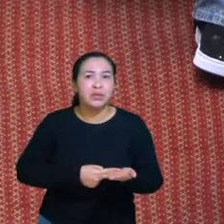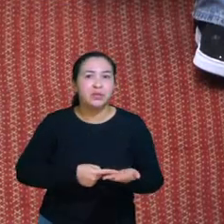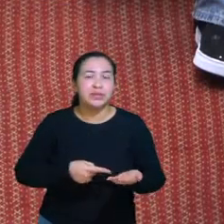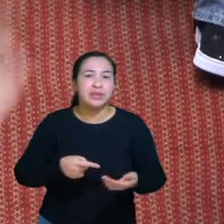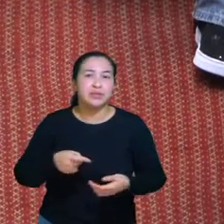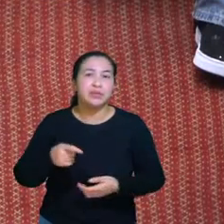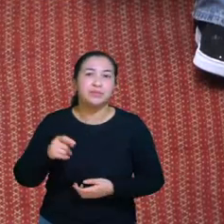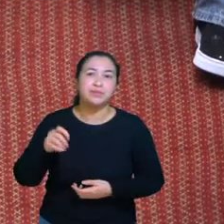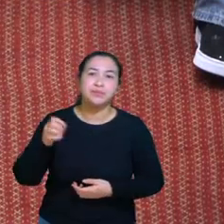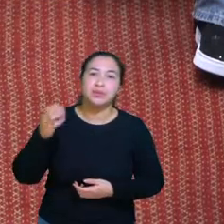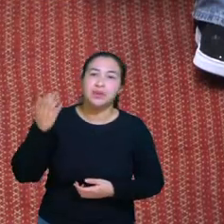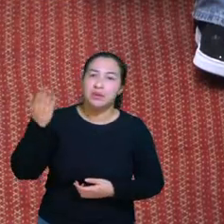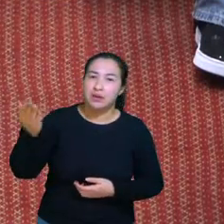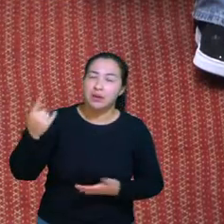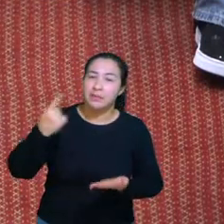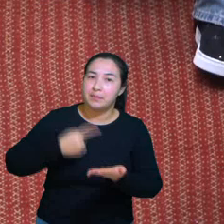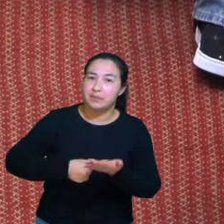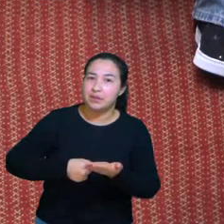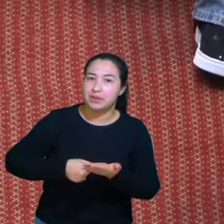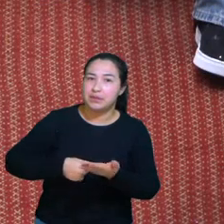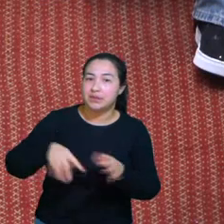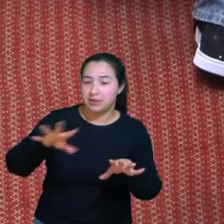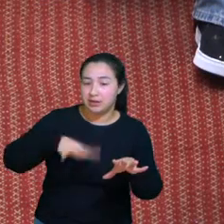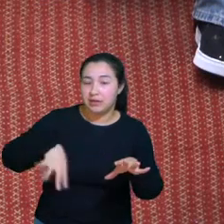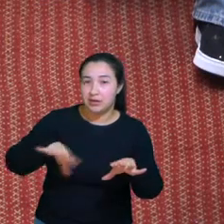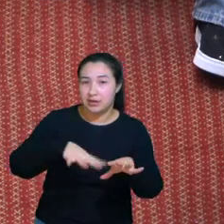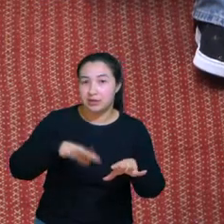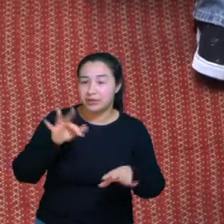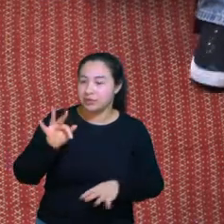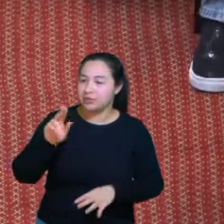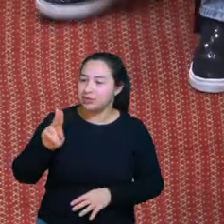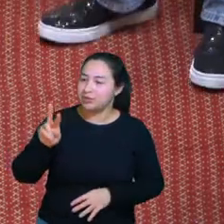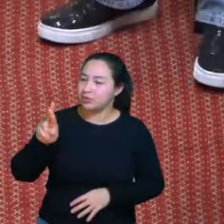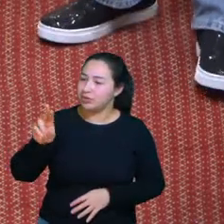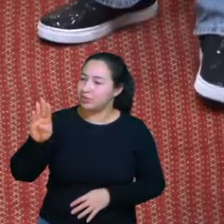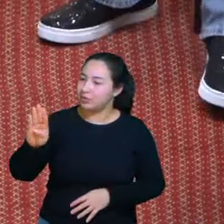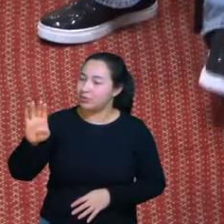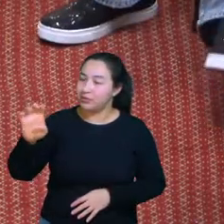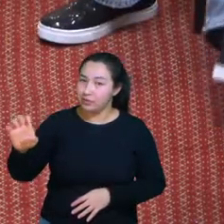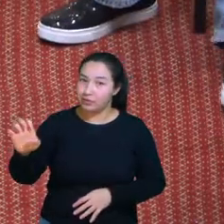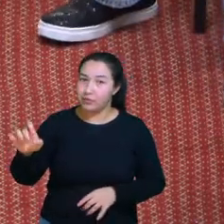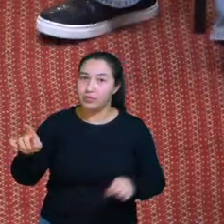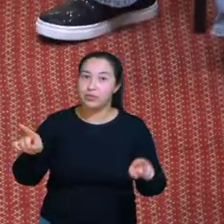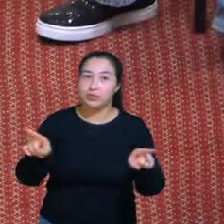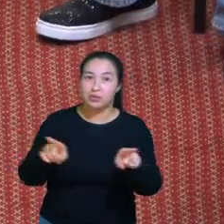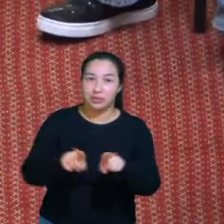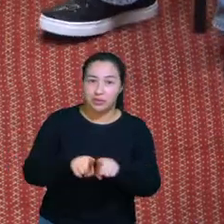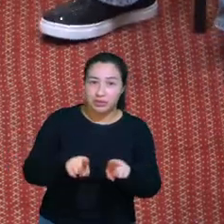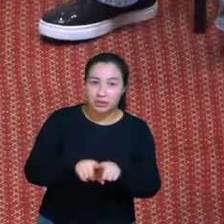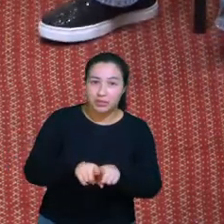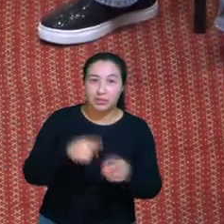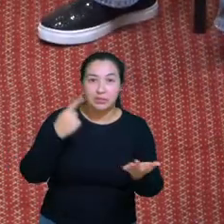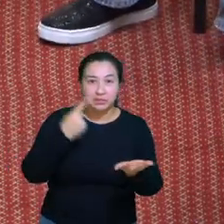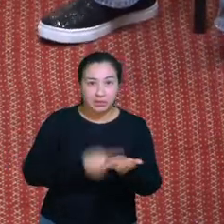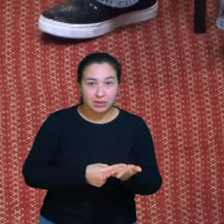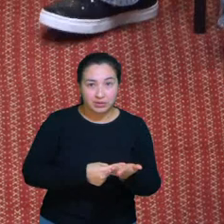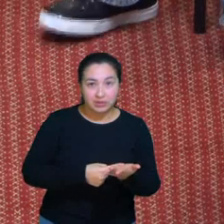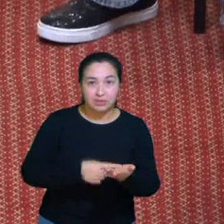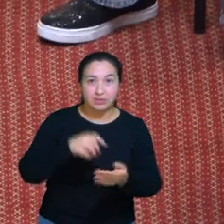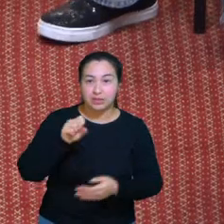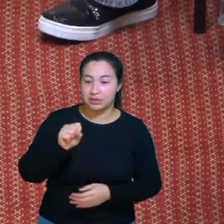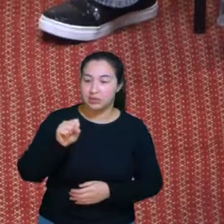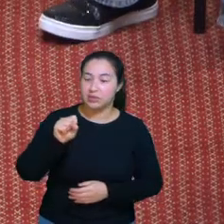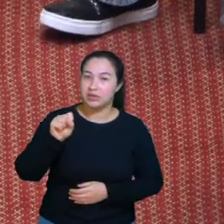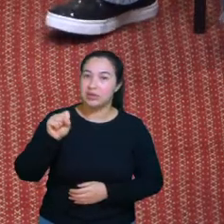Professor Jorge faz lá em parceria com com a gente na Furb em Rio do Sul fazemos eh programa em parceria no streit senso então